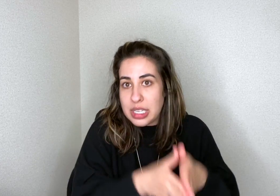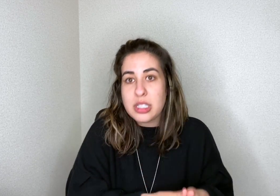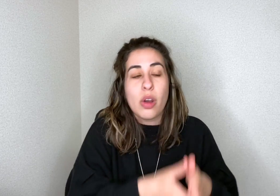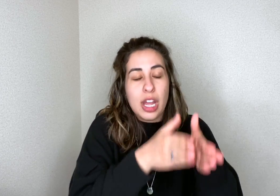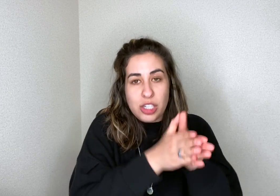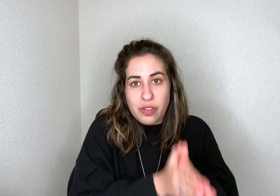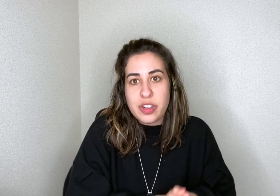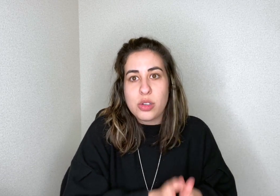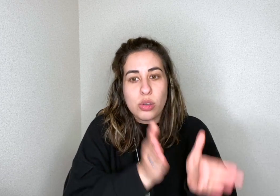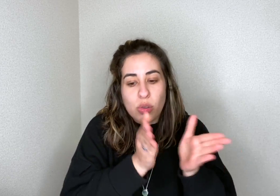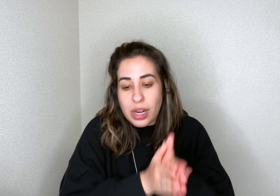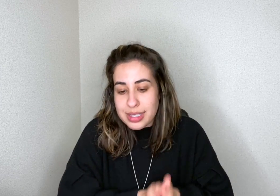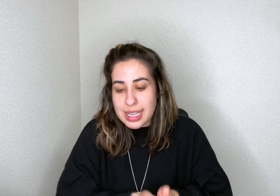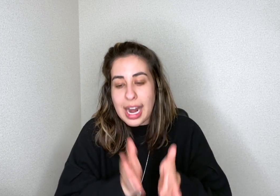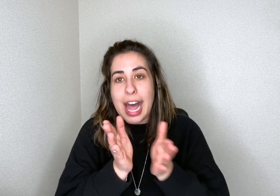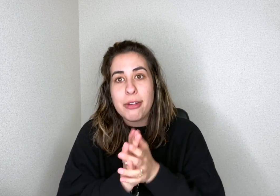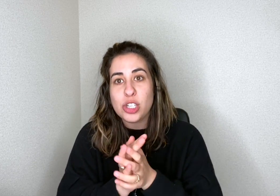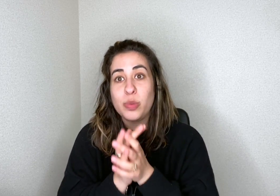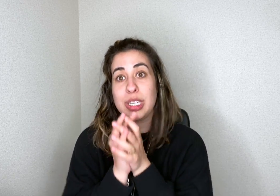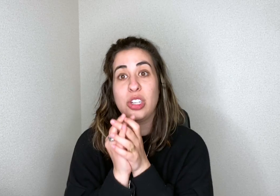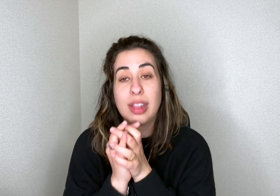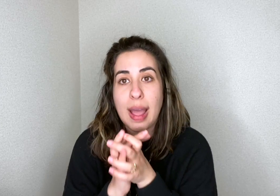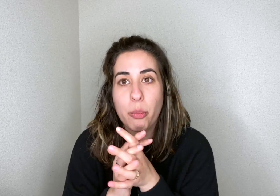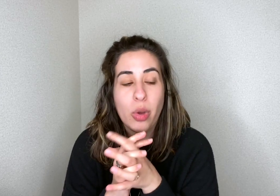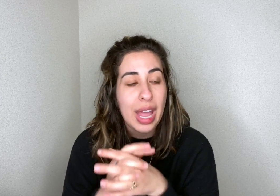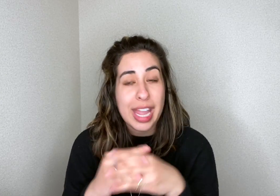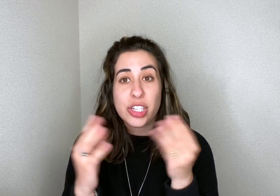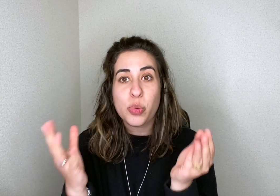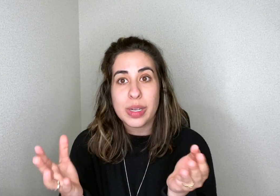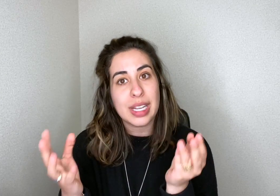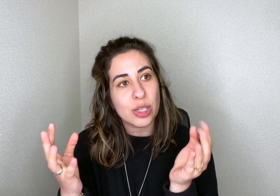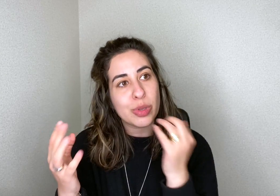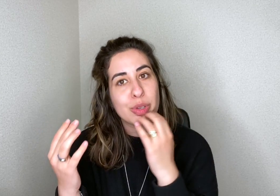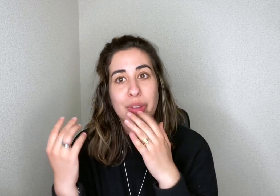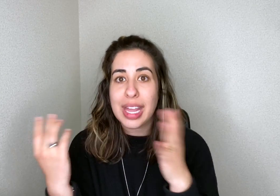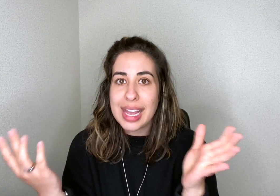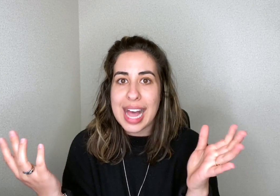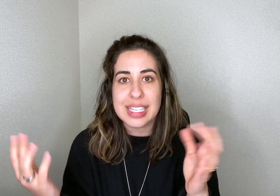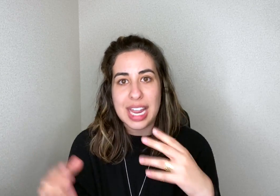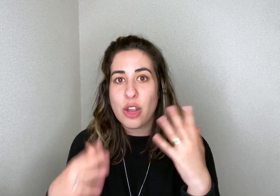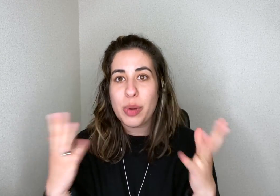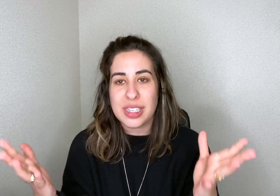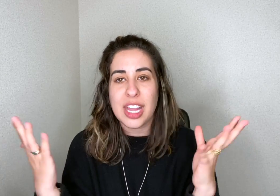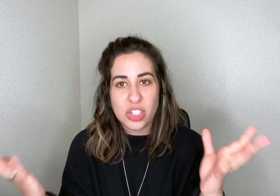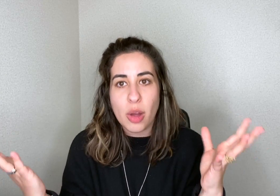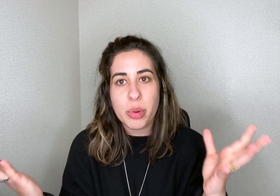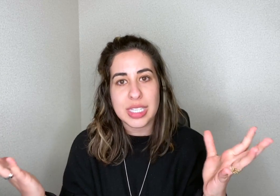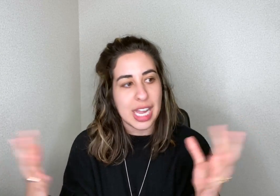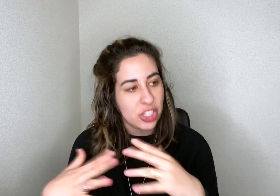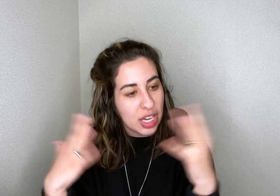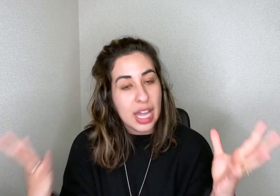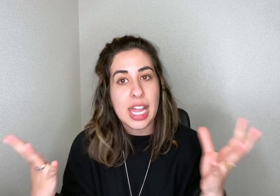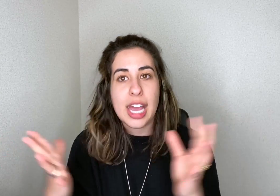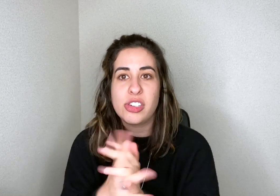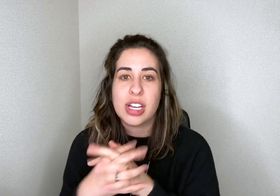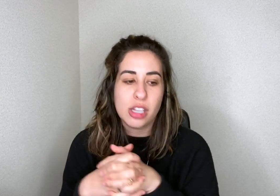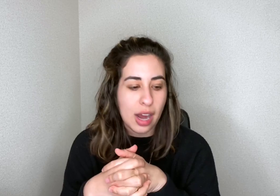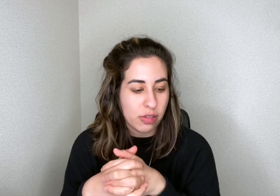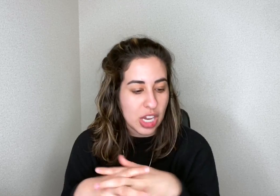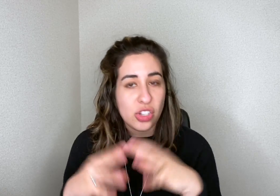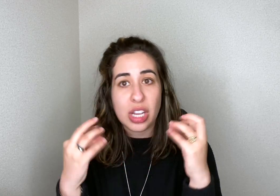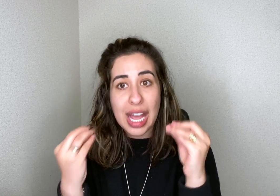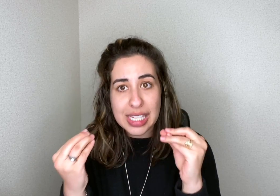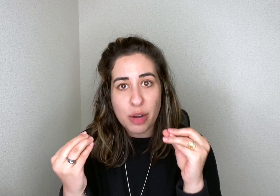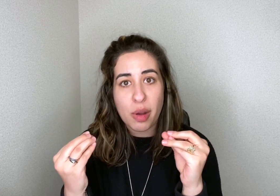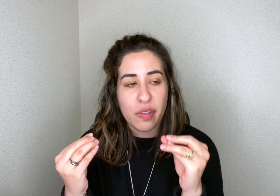cientistas precisam de infraestrutura, de salário, a gente precisa de tempo. E a gente precisa que as pessoas fiquem em casa e que o presidente não posteje em rede